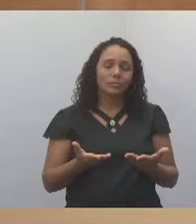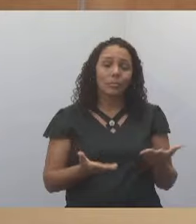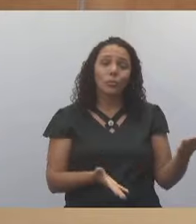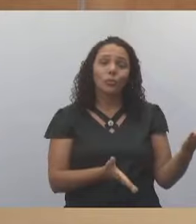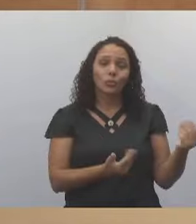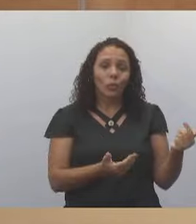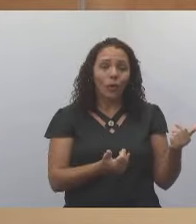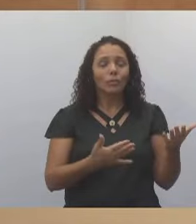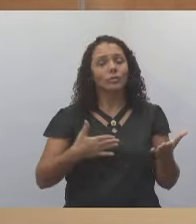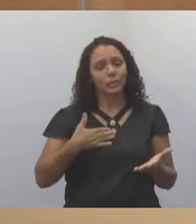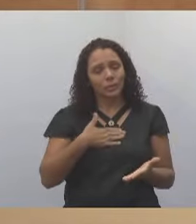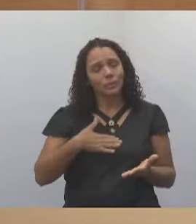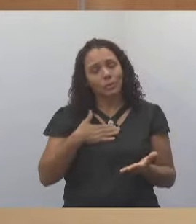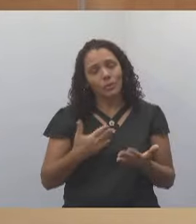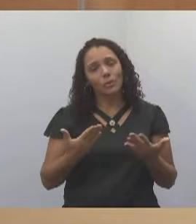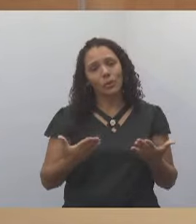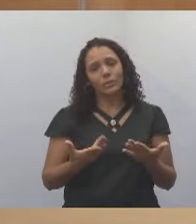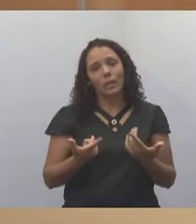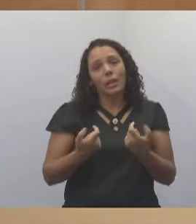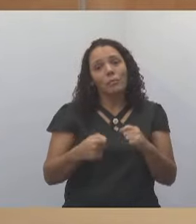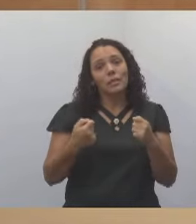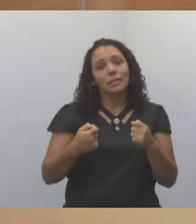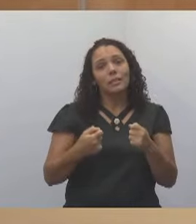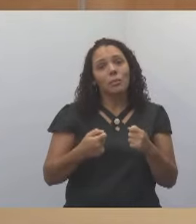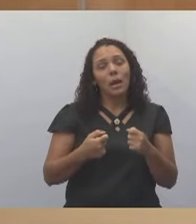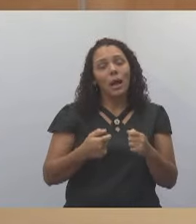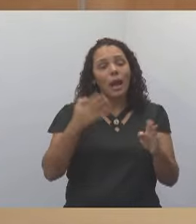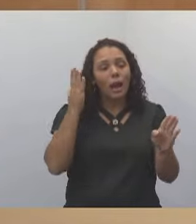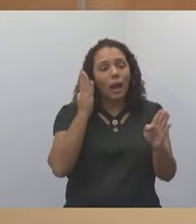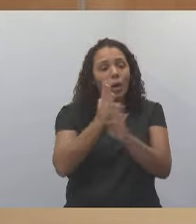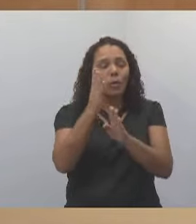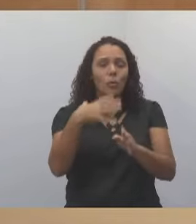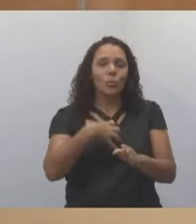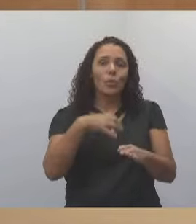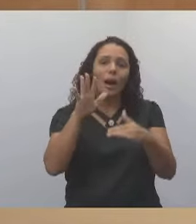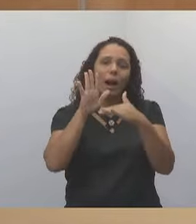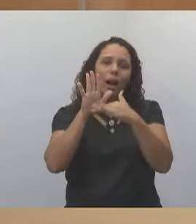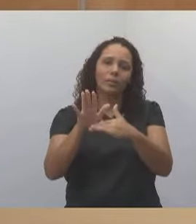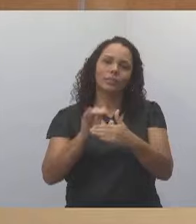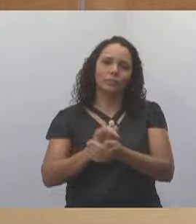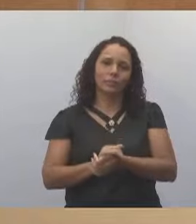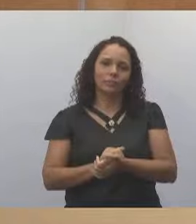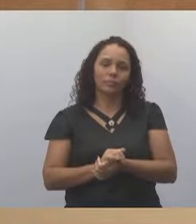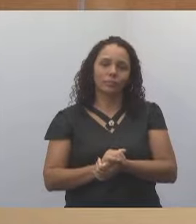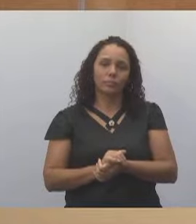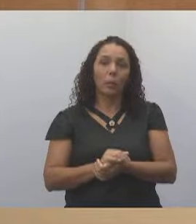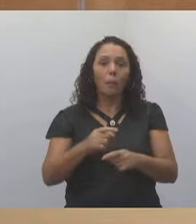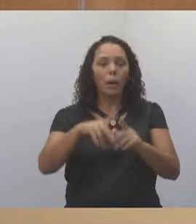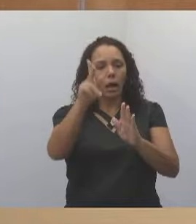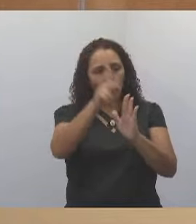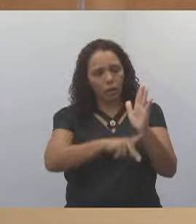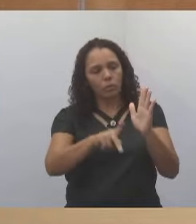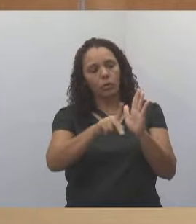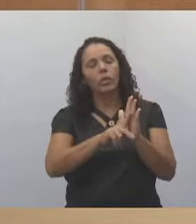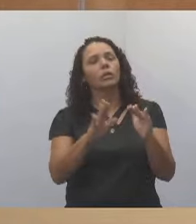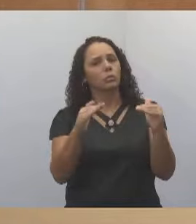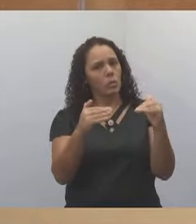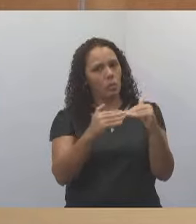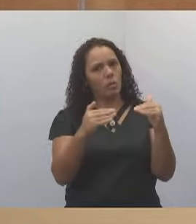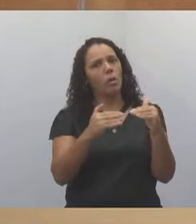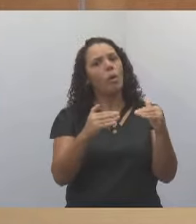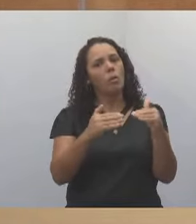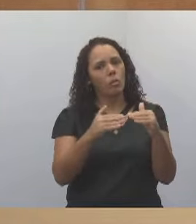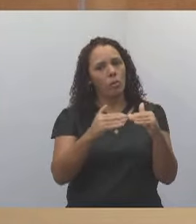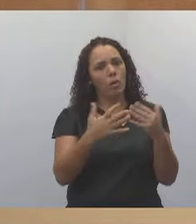juventude, ela gosta disso. Então, a gente precisa encontrar a harmonia. Eu sou a favor desse projeto, porque a gente